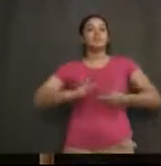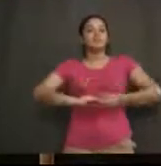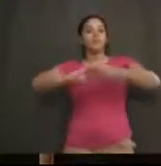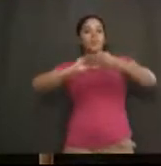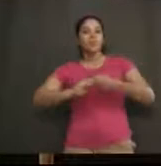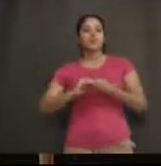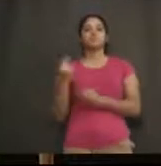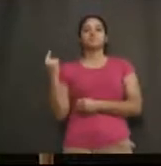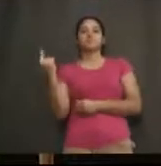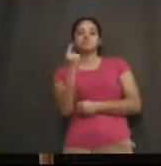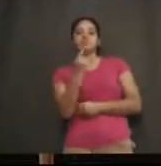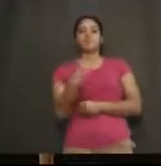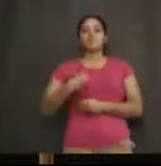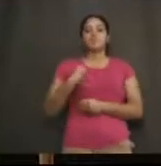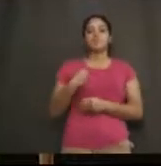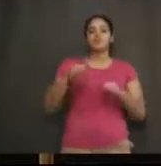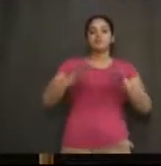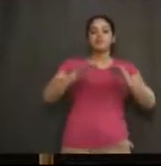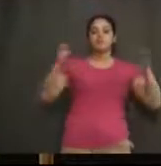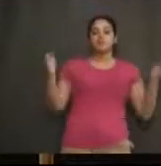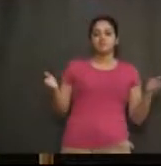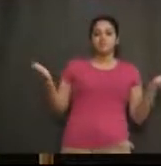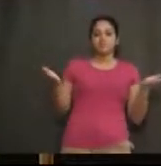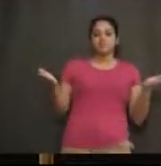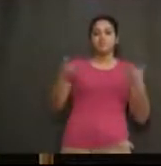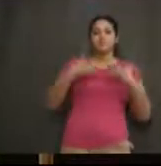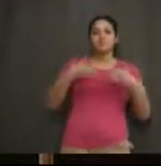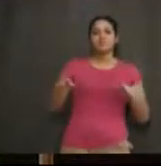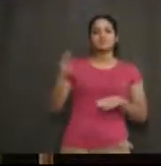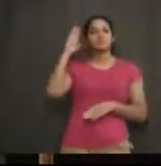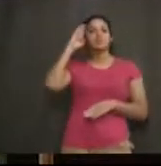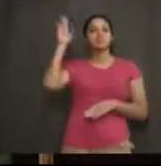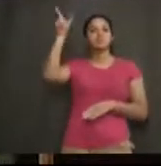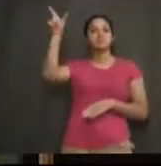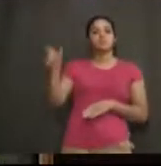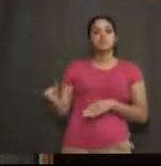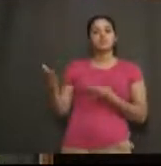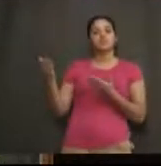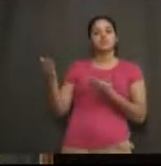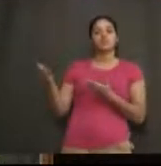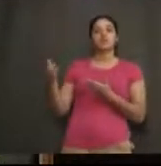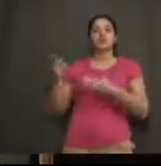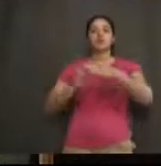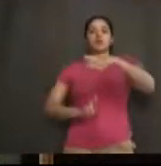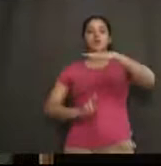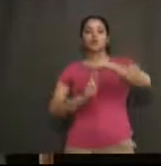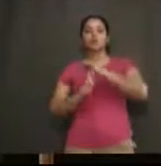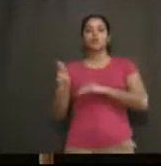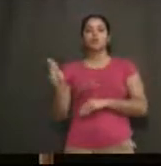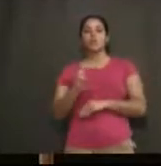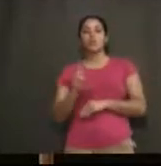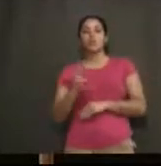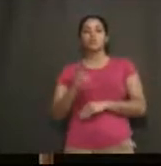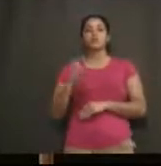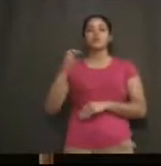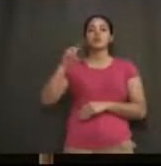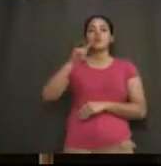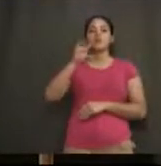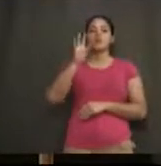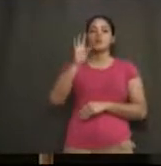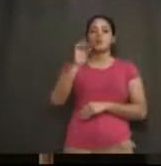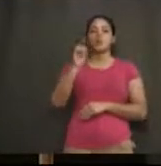membros da mesa, em especial ao nosso magnífico reitor, Emanuel Zaguri Torino.